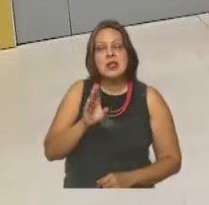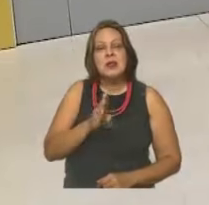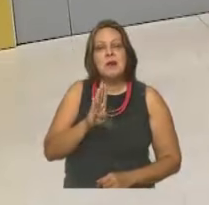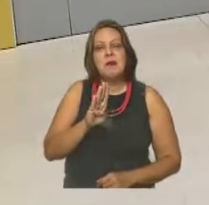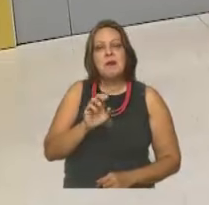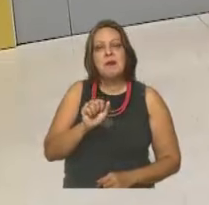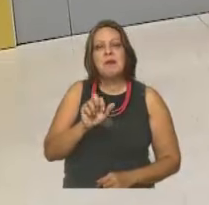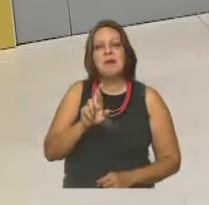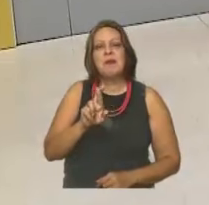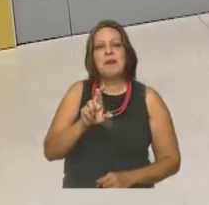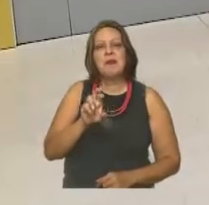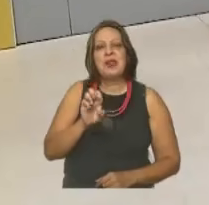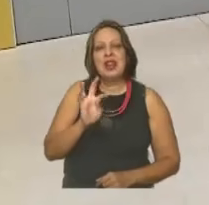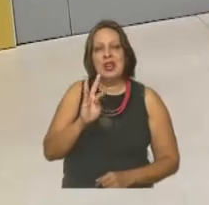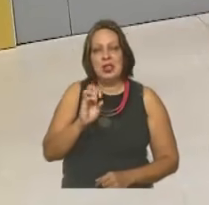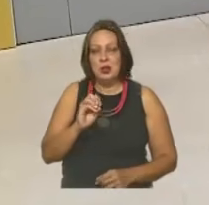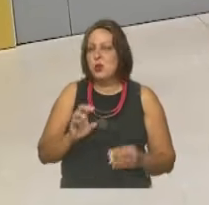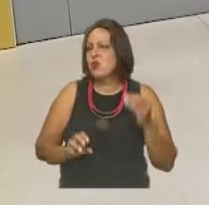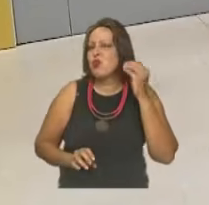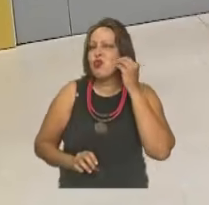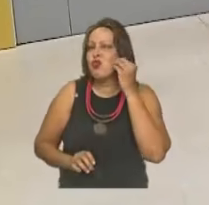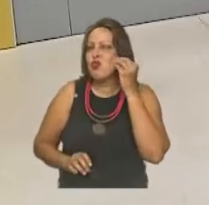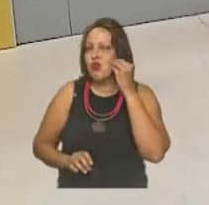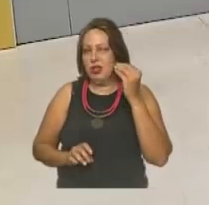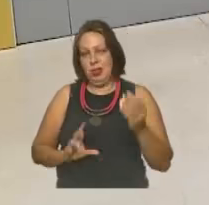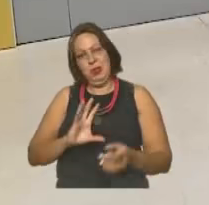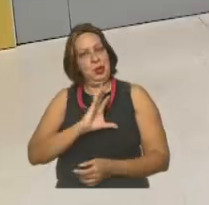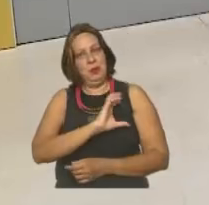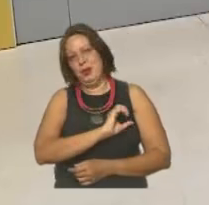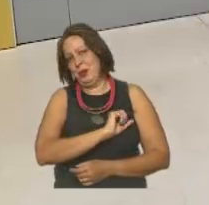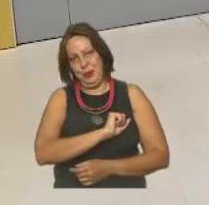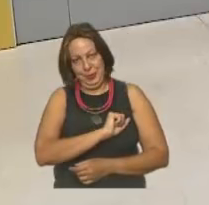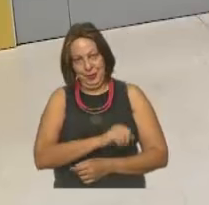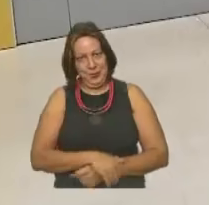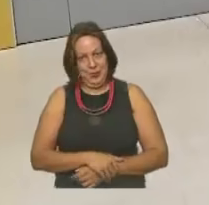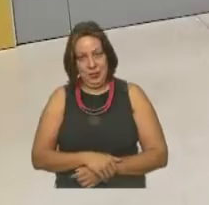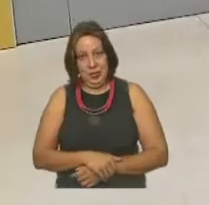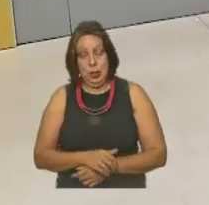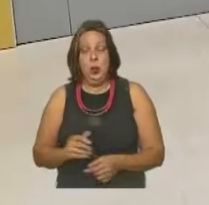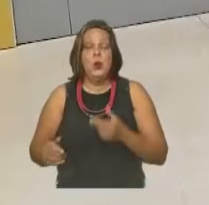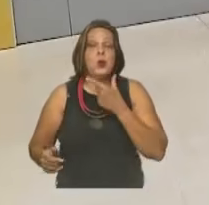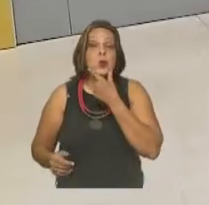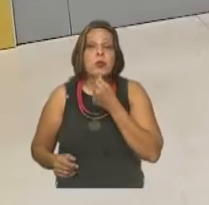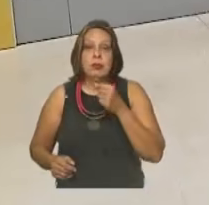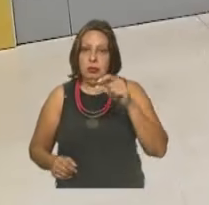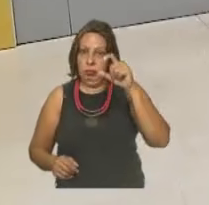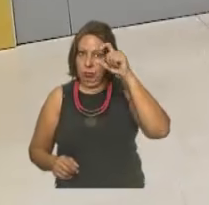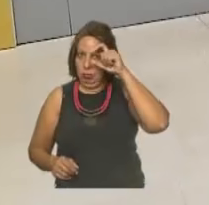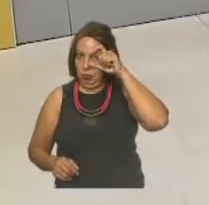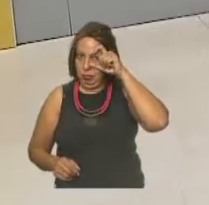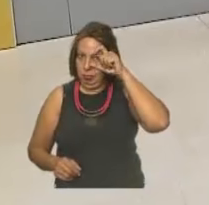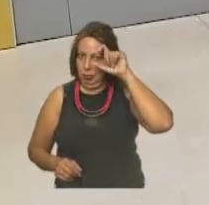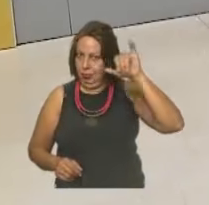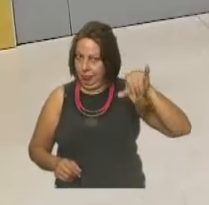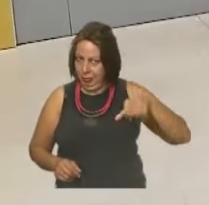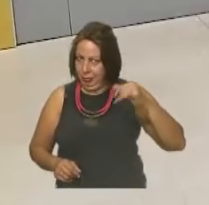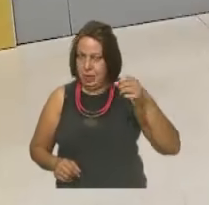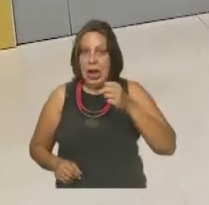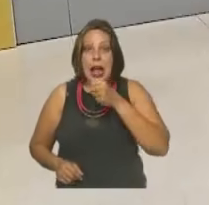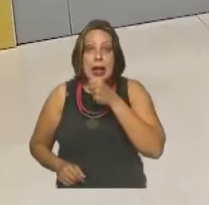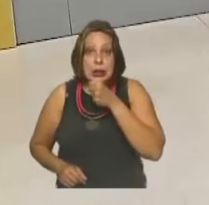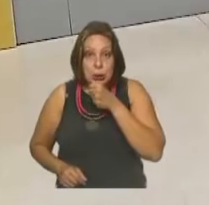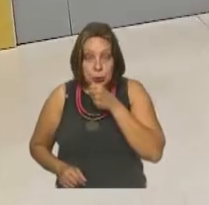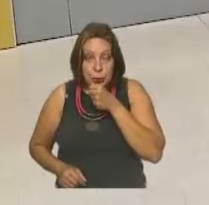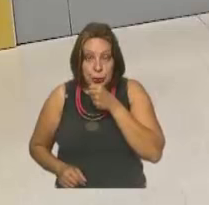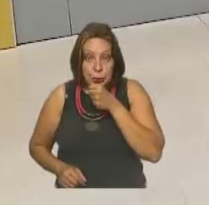Suzy, beijão, meu amor. Vamos começar nosso segundo prêmio. Beth, por favor, ligue a nossa sorteadora. Ela colocou a Suzy,